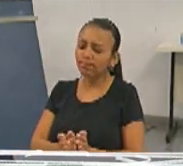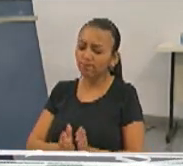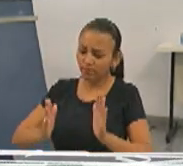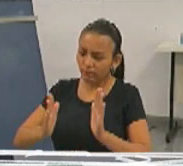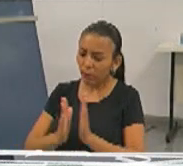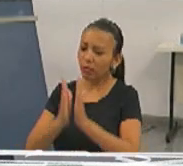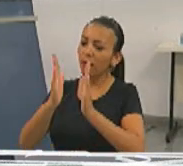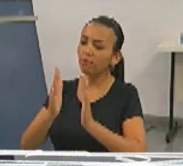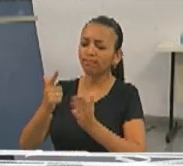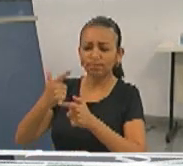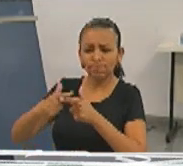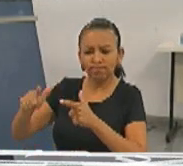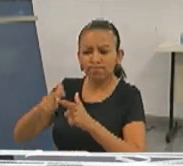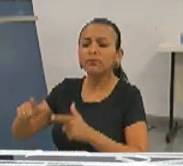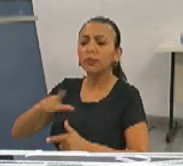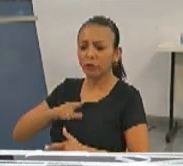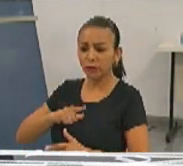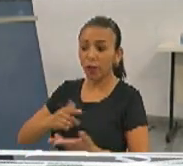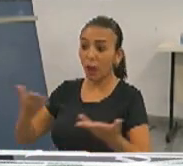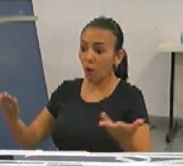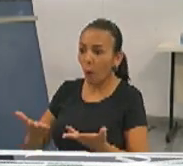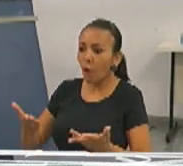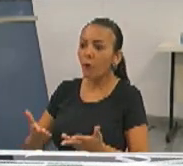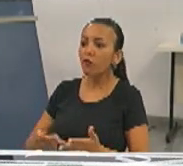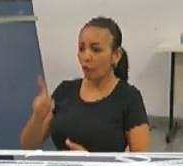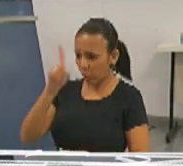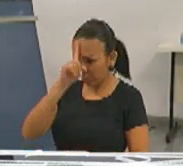hospital e fizeram dele uma referência de